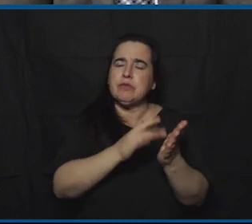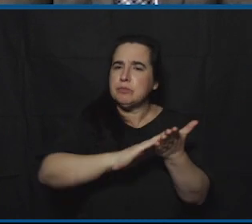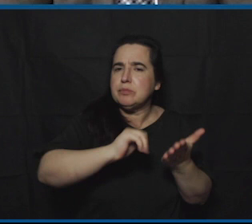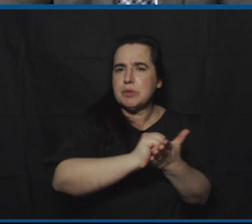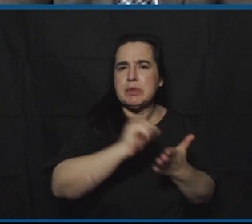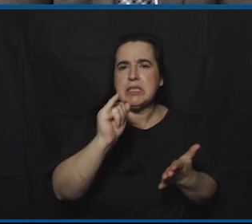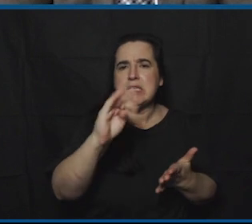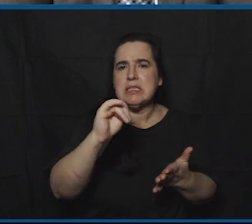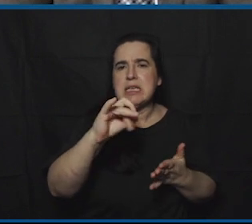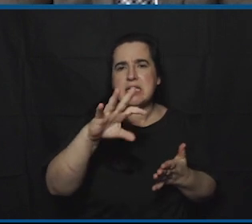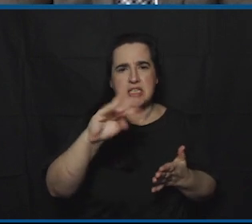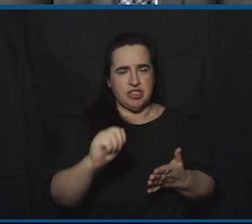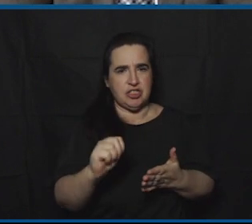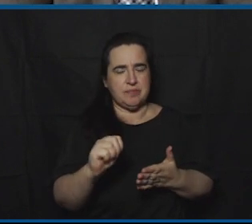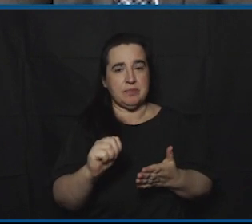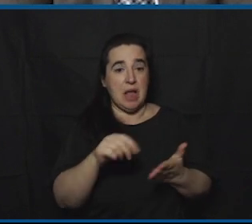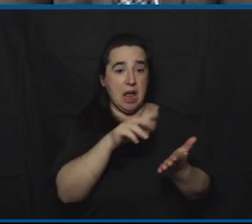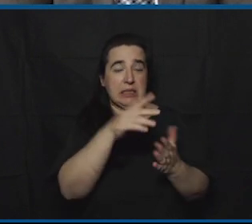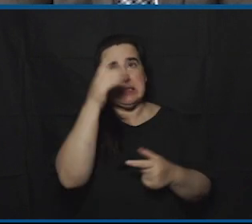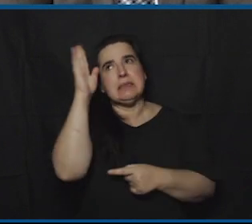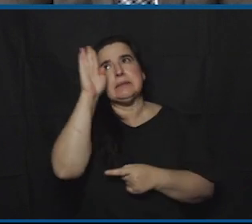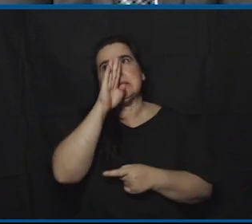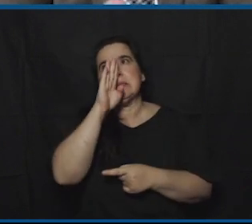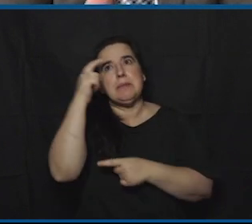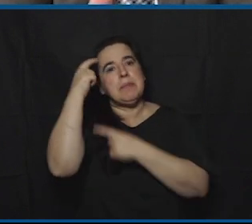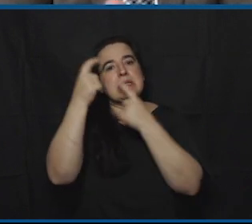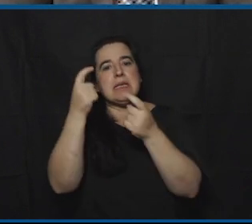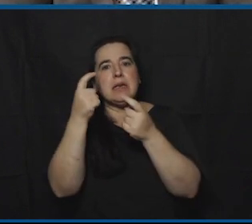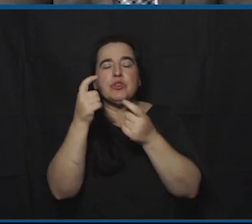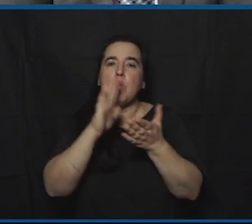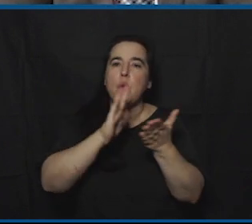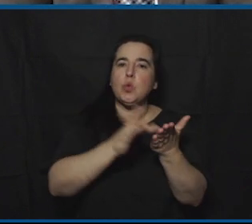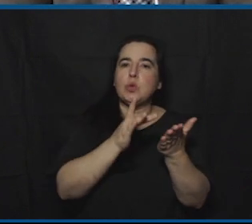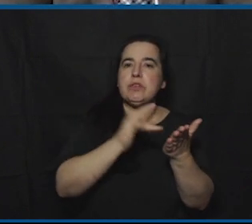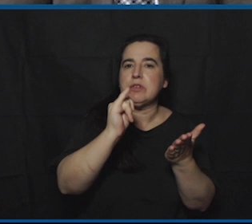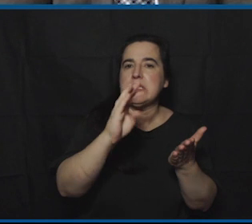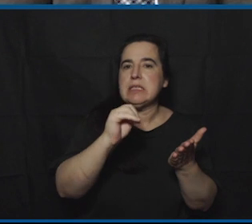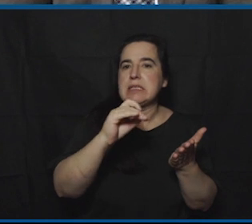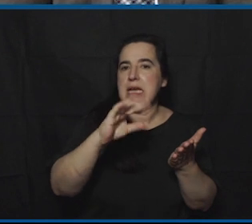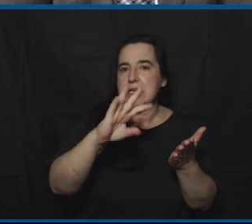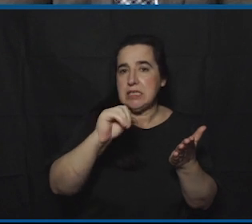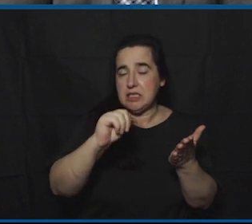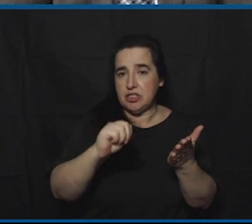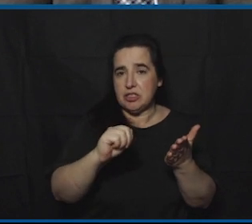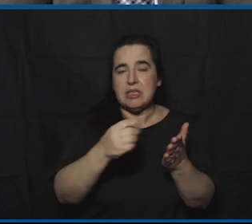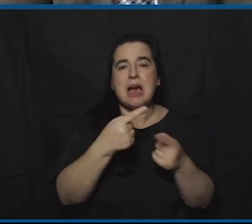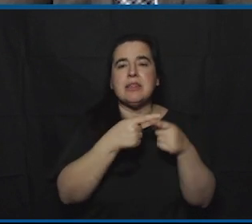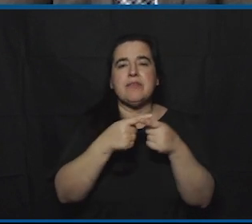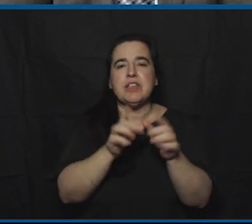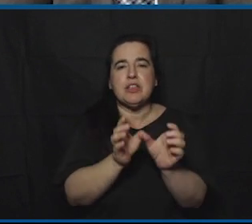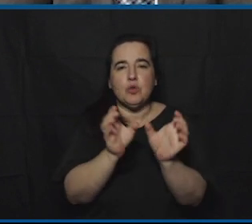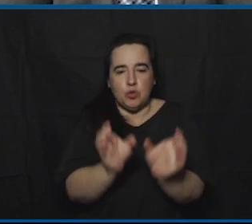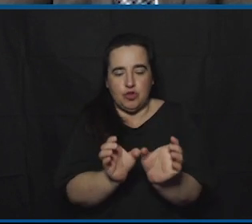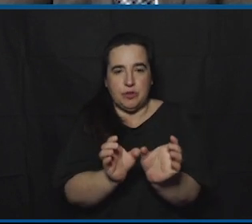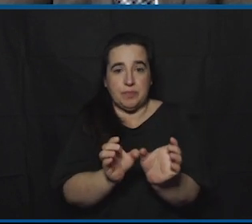bem pensarmos, o livro de Isaías está dividido em dois grandes blocos, a parte do capítulo 1